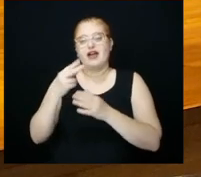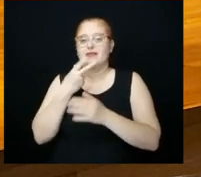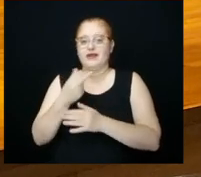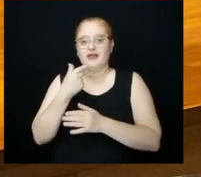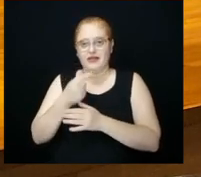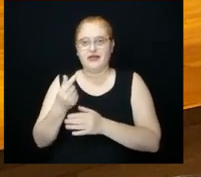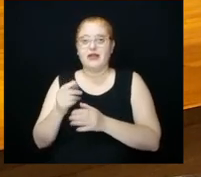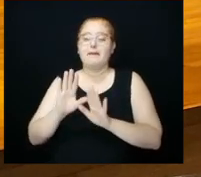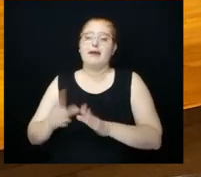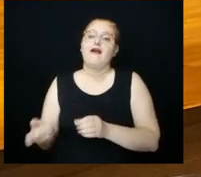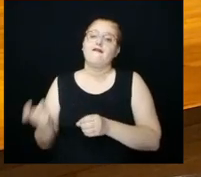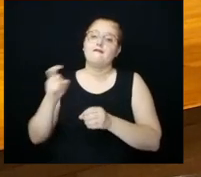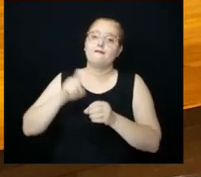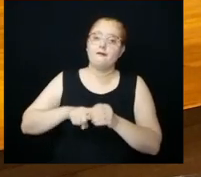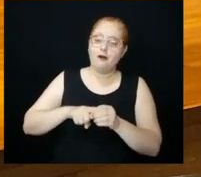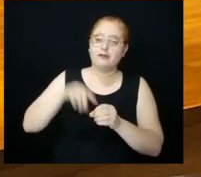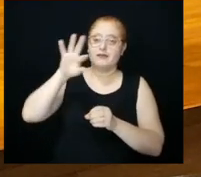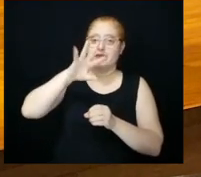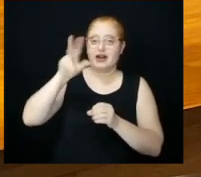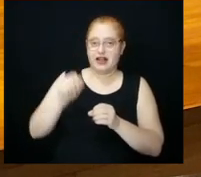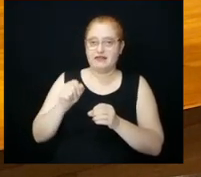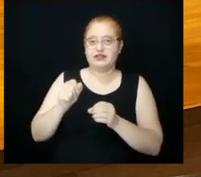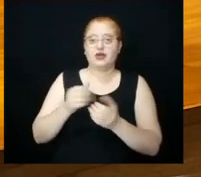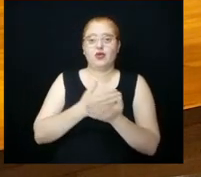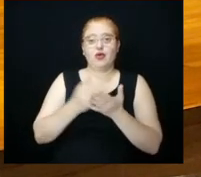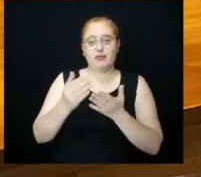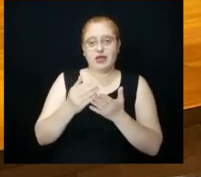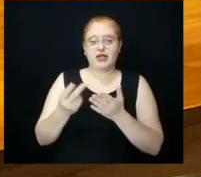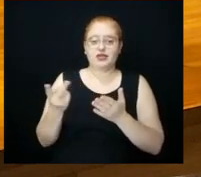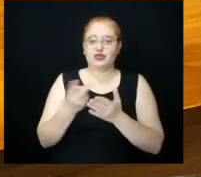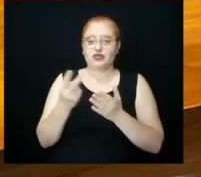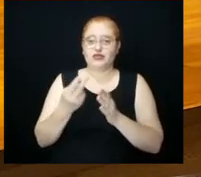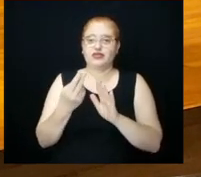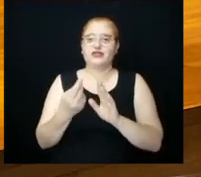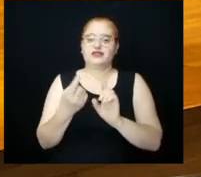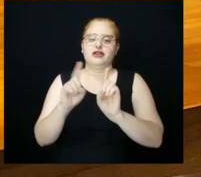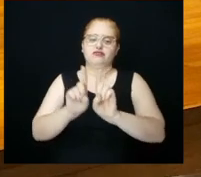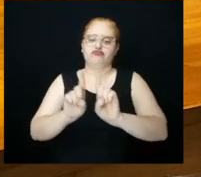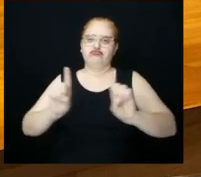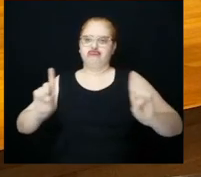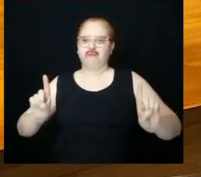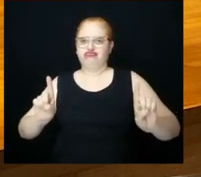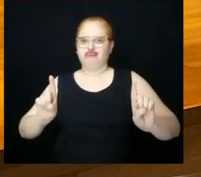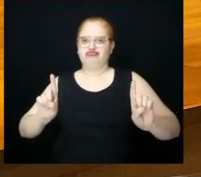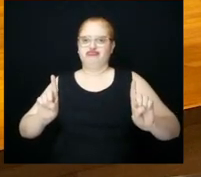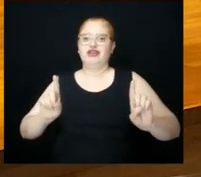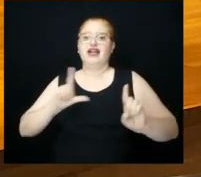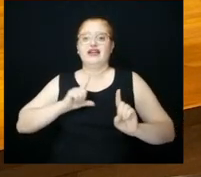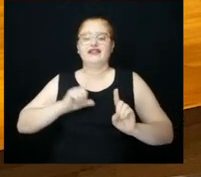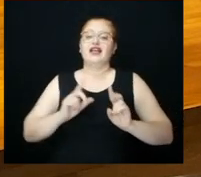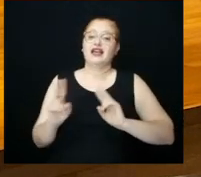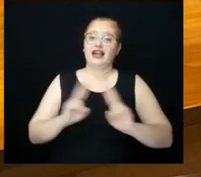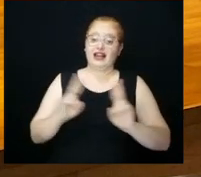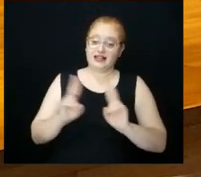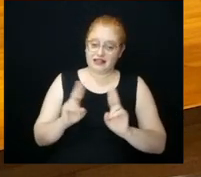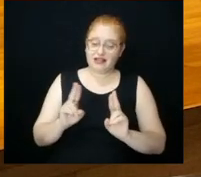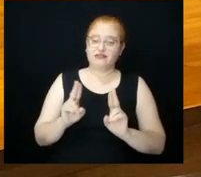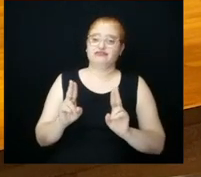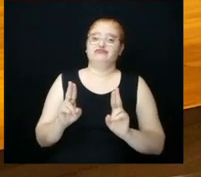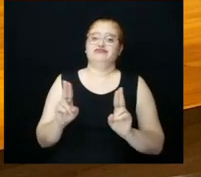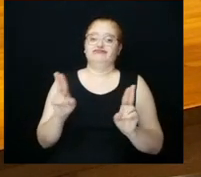eles ficam, no início, ainda separados, né? E aí é essa relação dos dois.